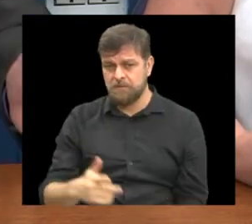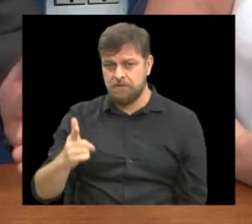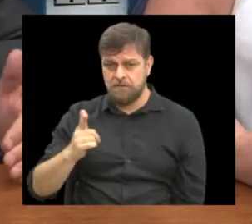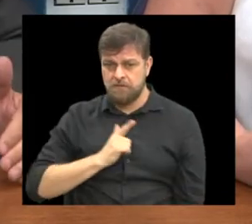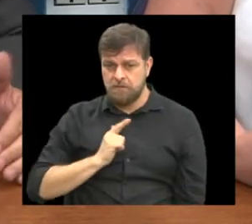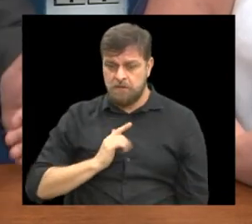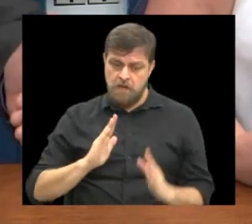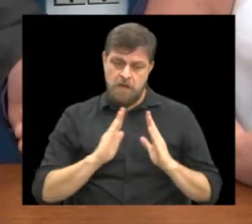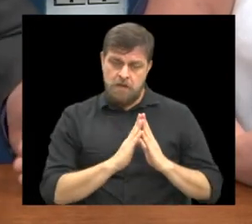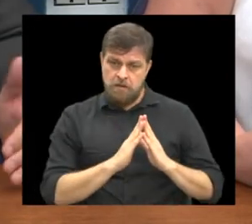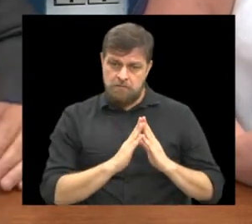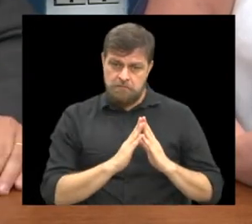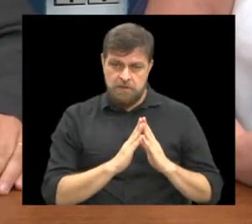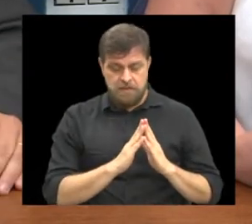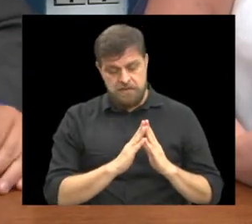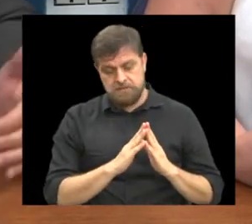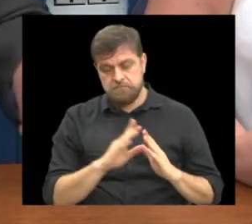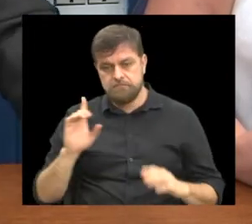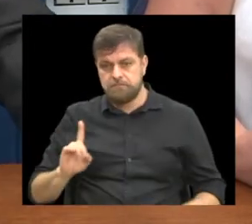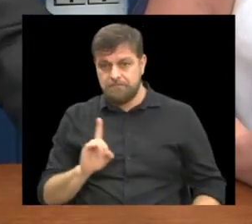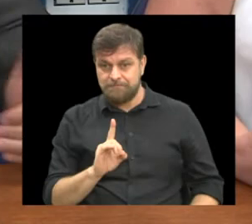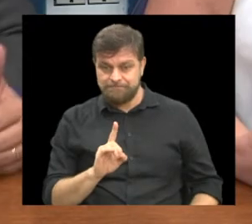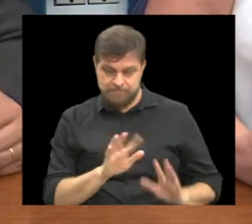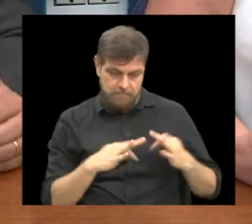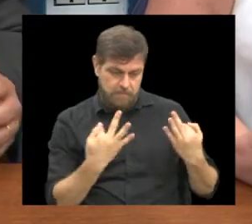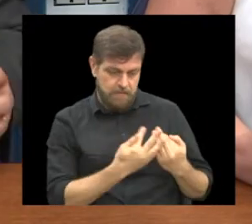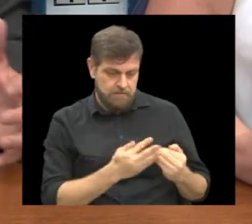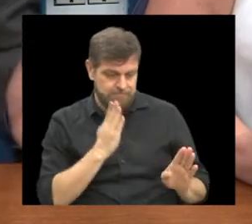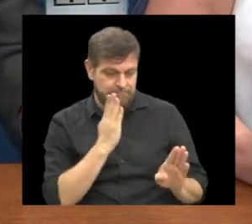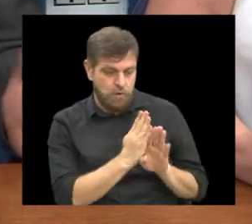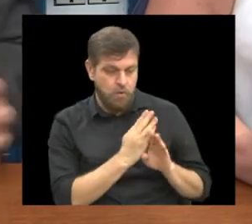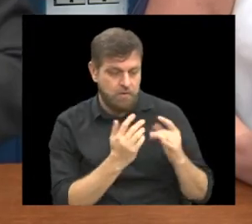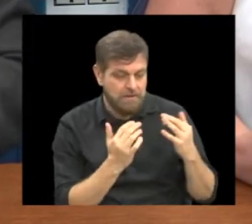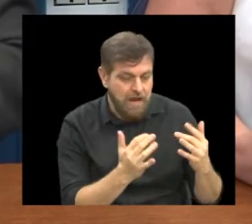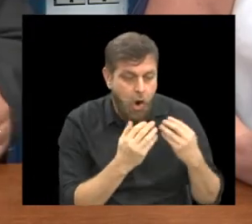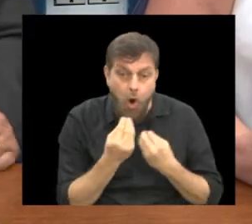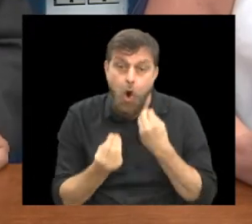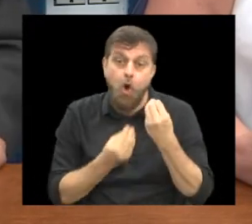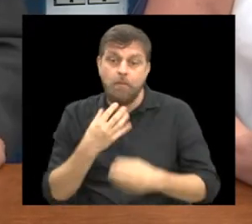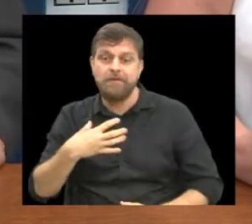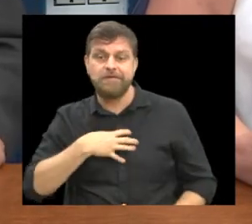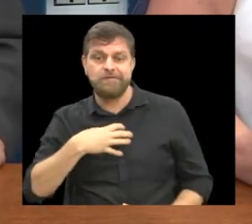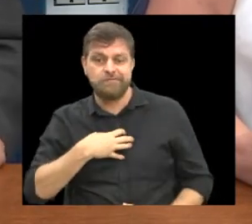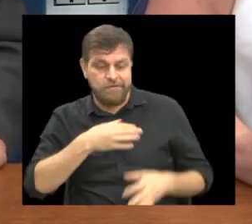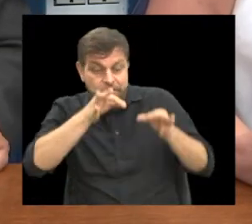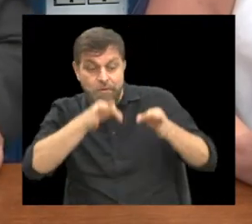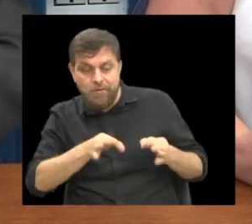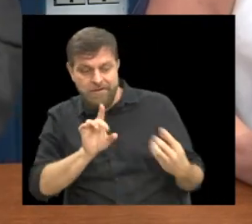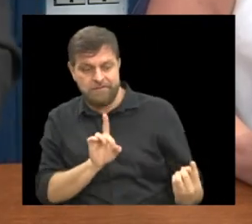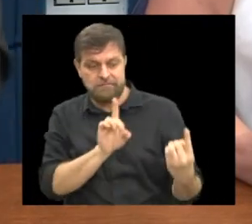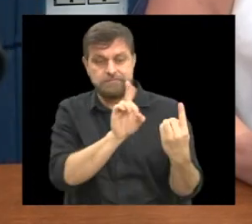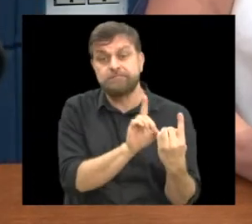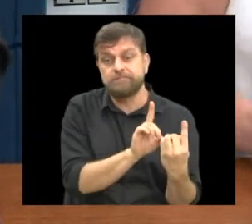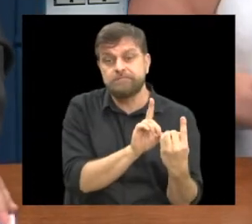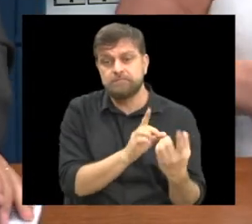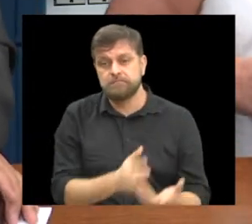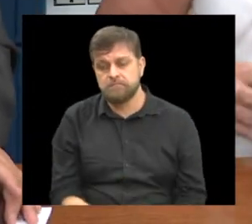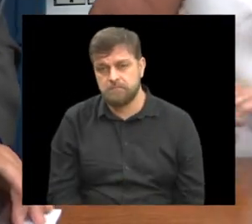vai na casa de um familiar, chega lá e tem uma criança autista. Como que você deve se comportar perante uma pessoa com